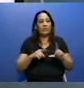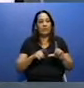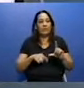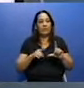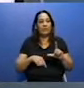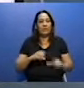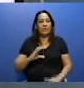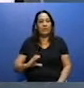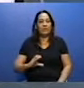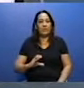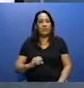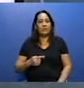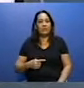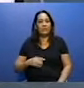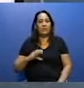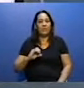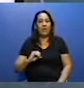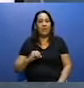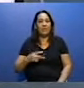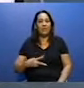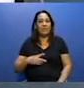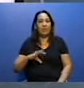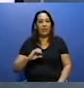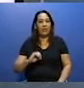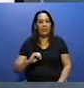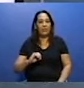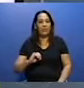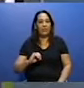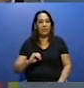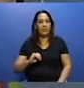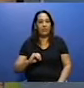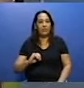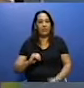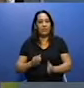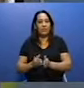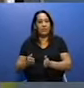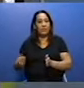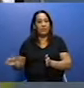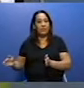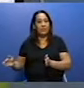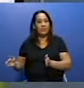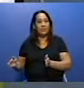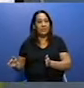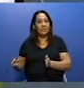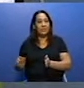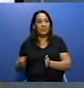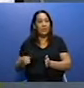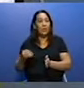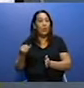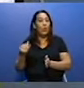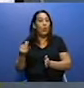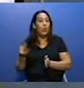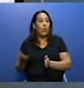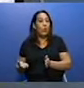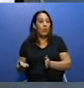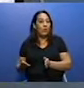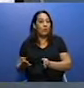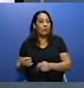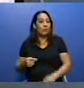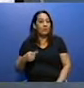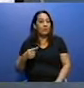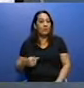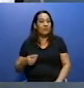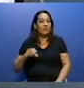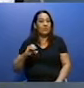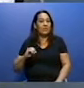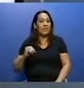descobriu? 10, 20. Sequência crescente. Mas cresceu quanto? Aumentou